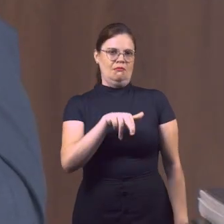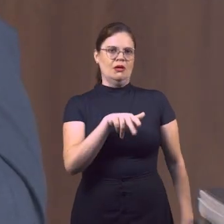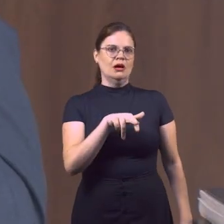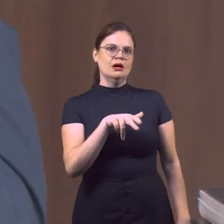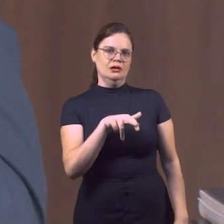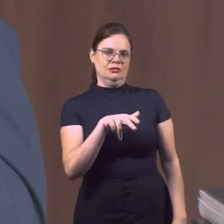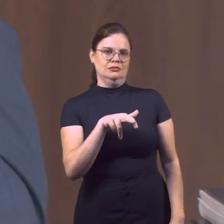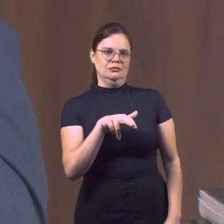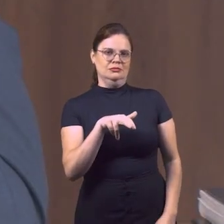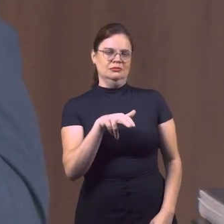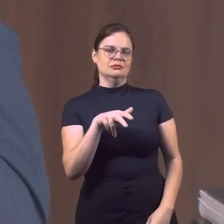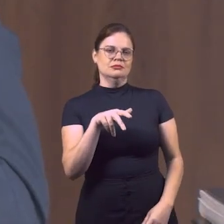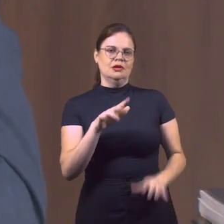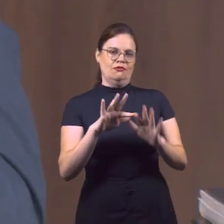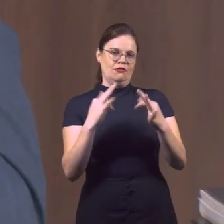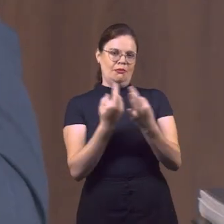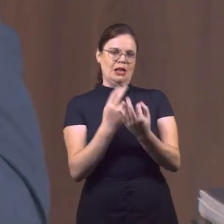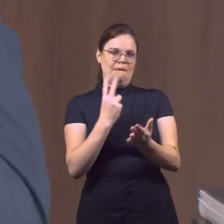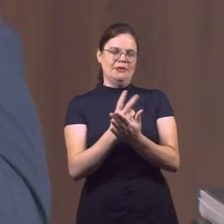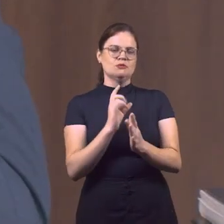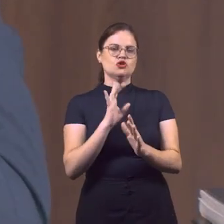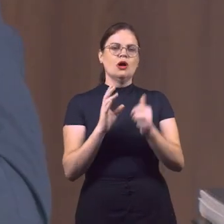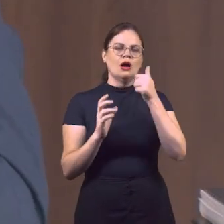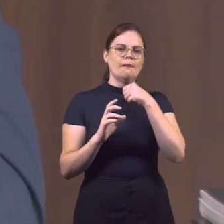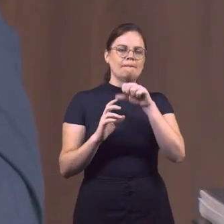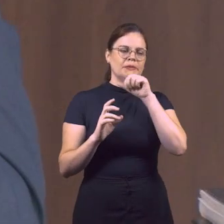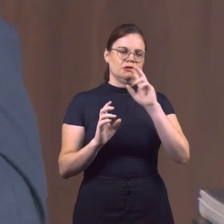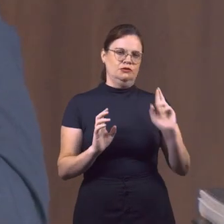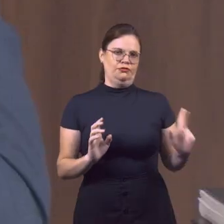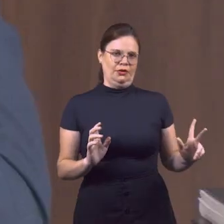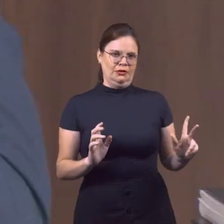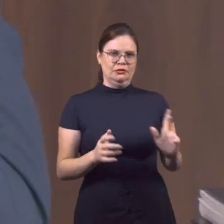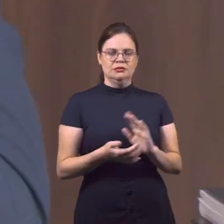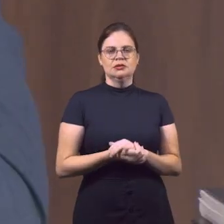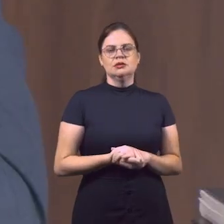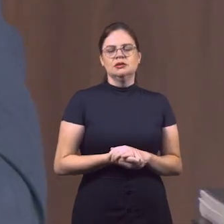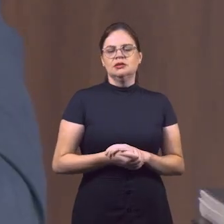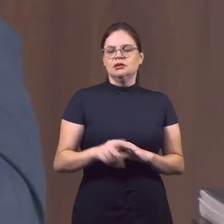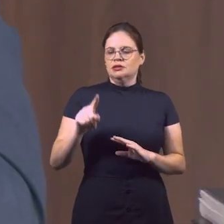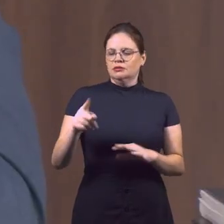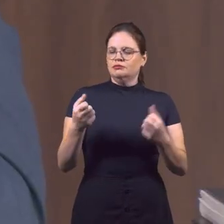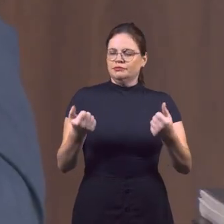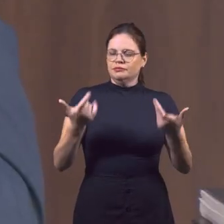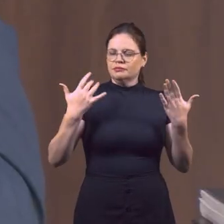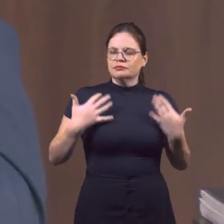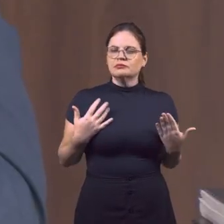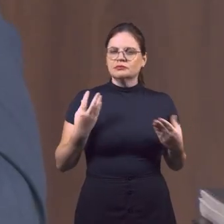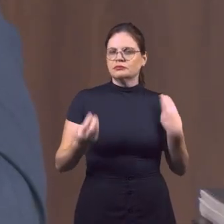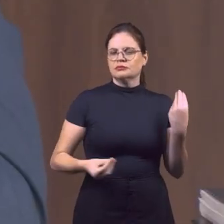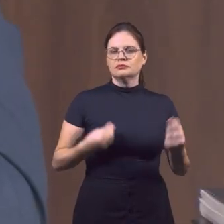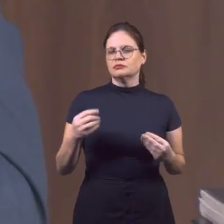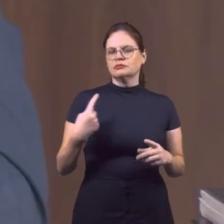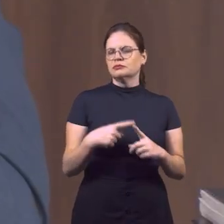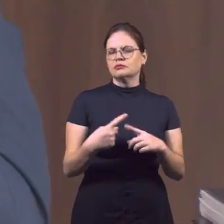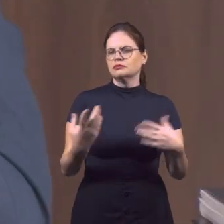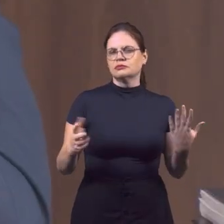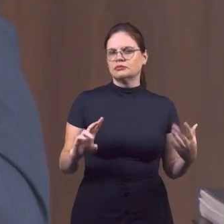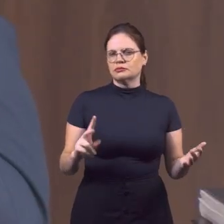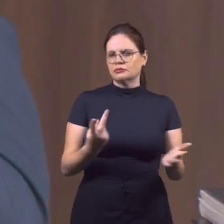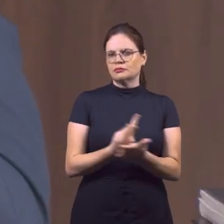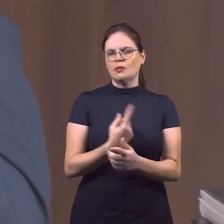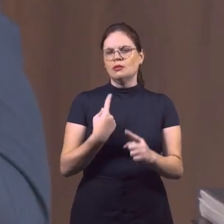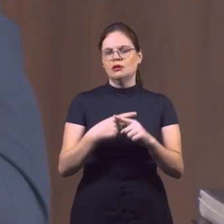disso, pastor Marcos. Nos fale sobre isso, por que que isso aconteceu, por que que Abraão falou que ela era